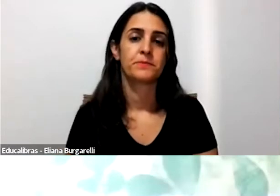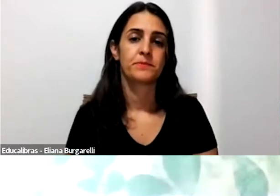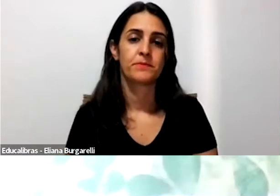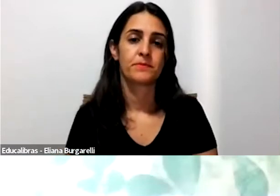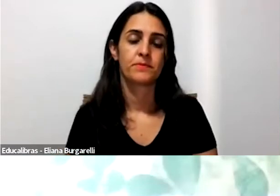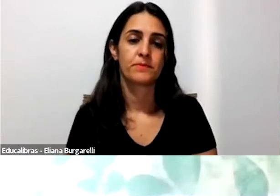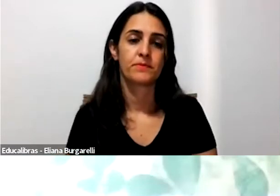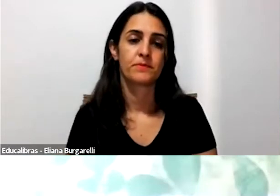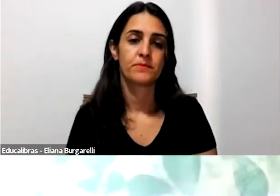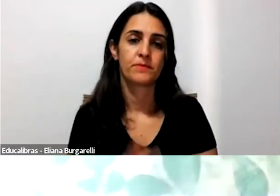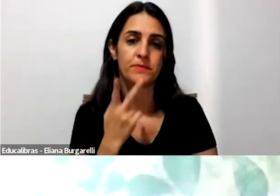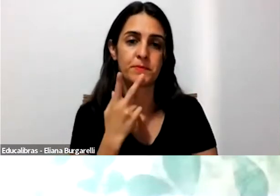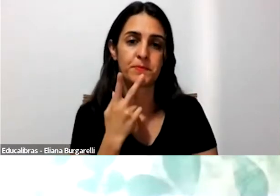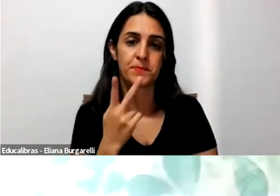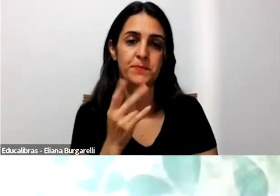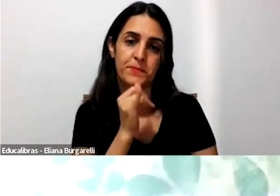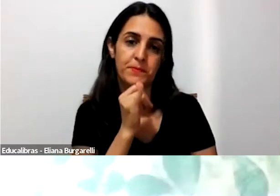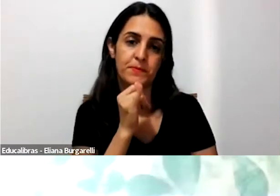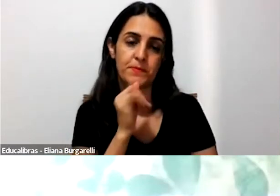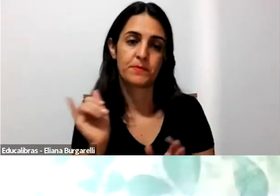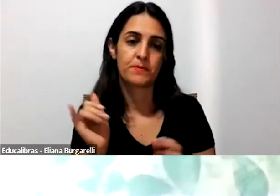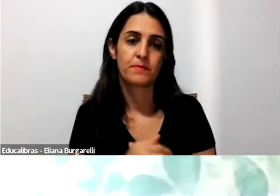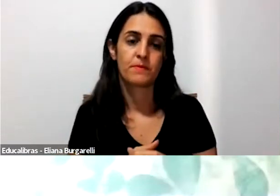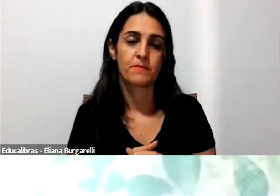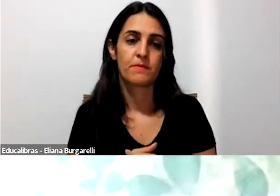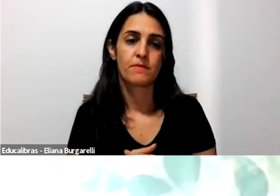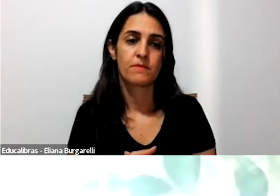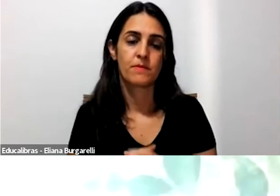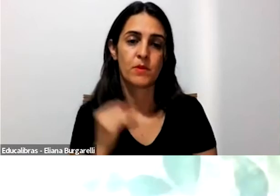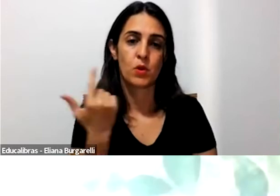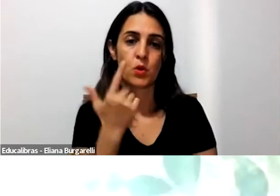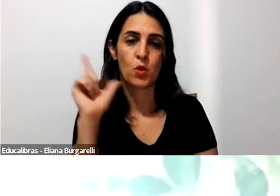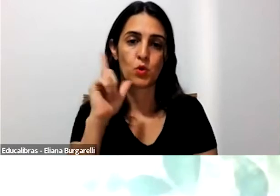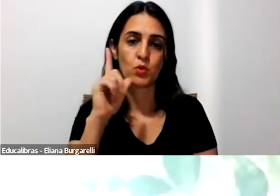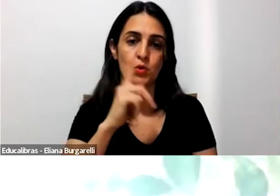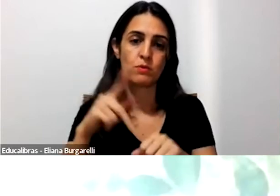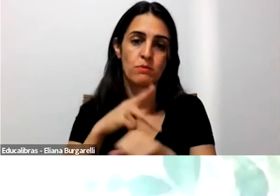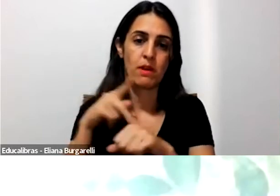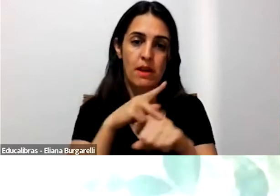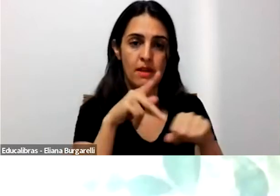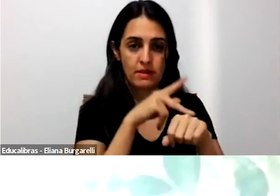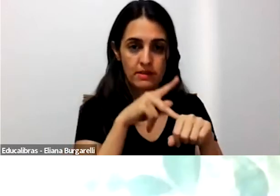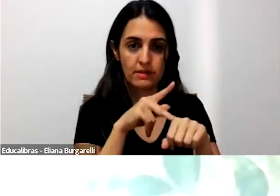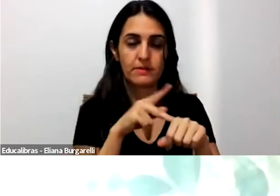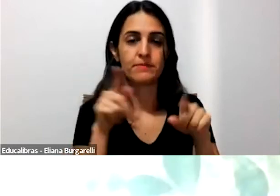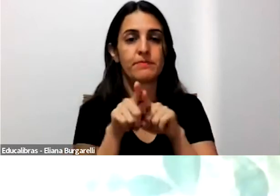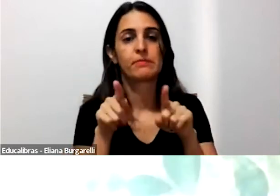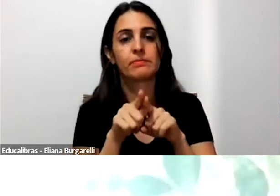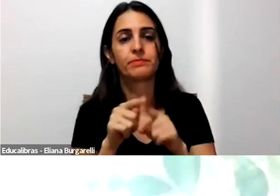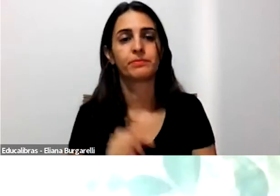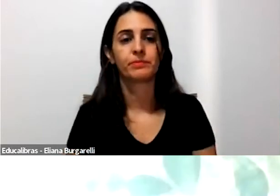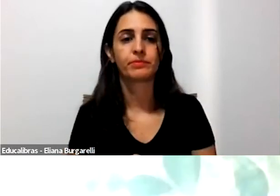estão sofrendo. Eu acho que é importante, né, já que a gente está nesse espaço aqui, falando de